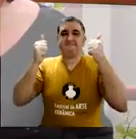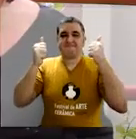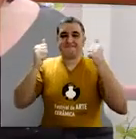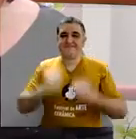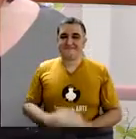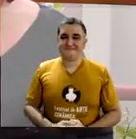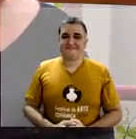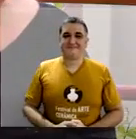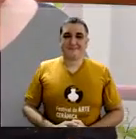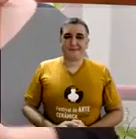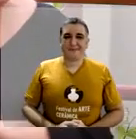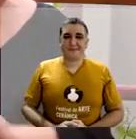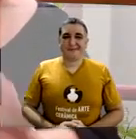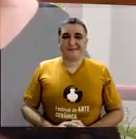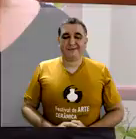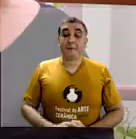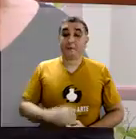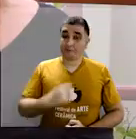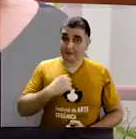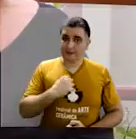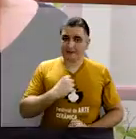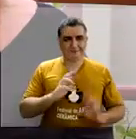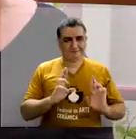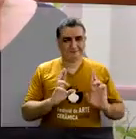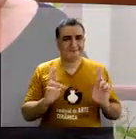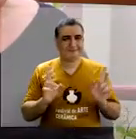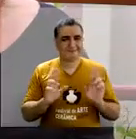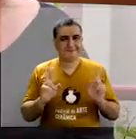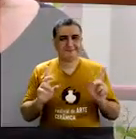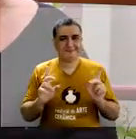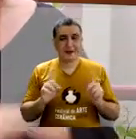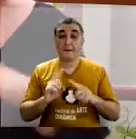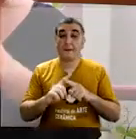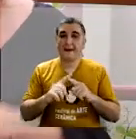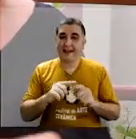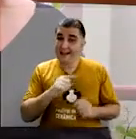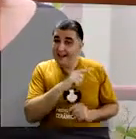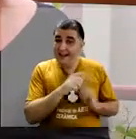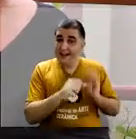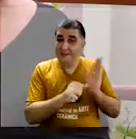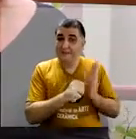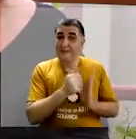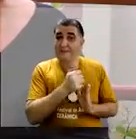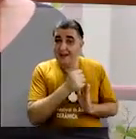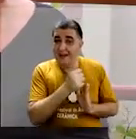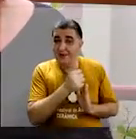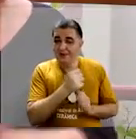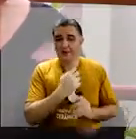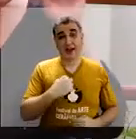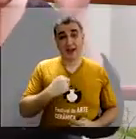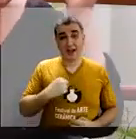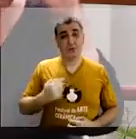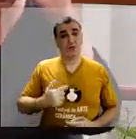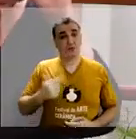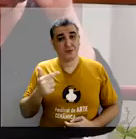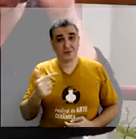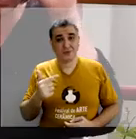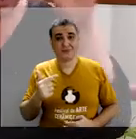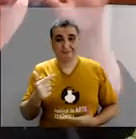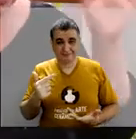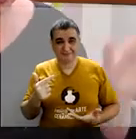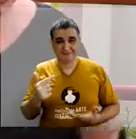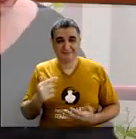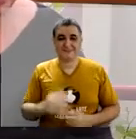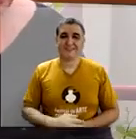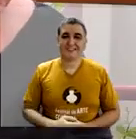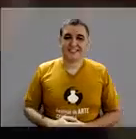para desestressar. Eu tive uma trajetória um pouco diferente do Wagner, porque ele começou primeiro a se interessar pela cerâmica e tal, eu